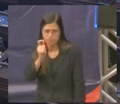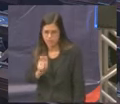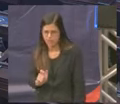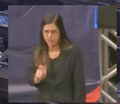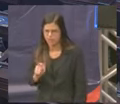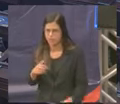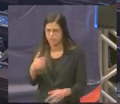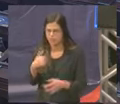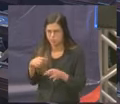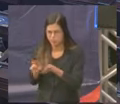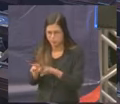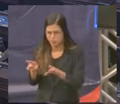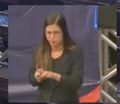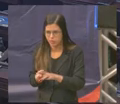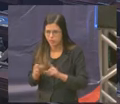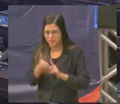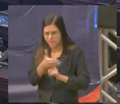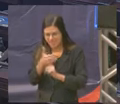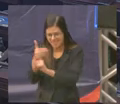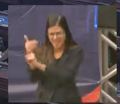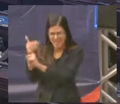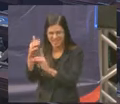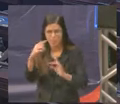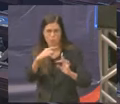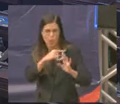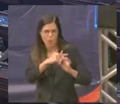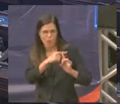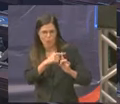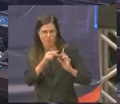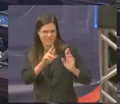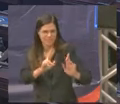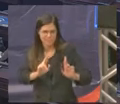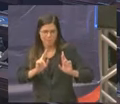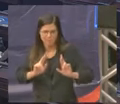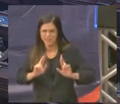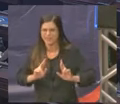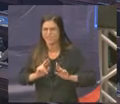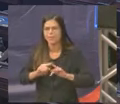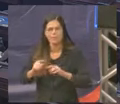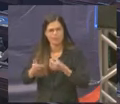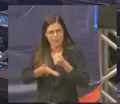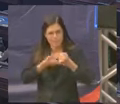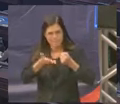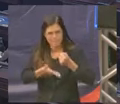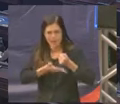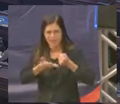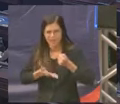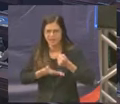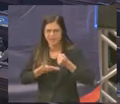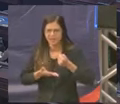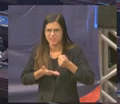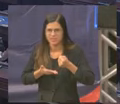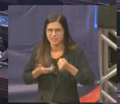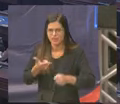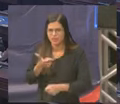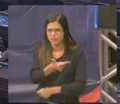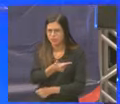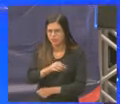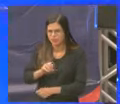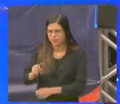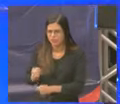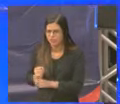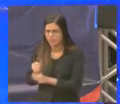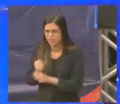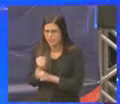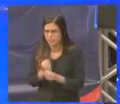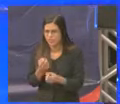sou um tecno-otimista, mas não sou um otimista sem base, né? Nos últimos 200 anos, nós saímos de